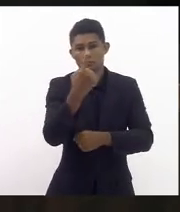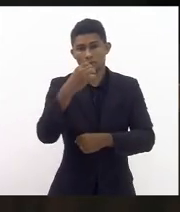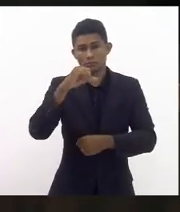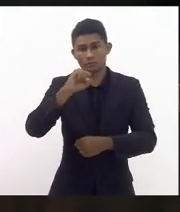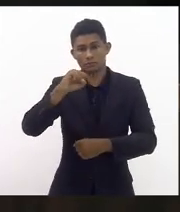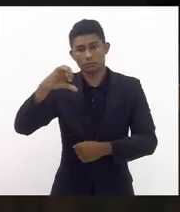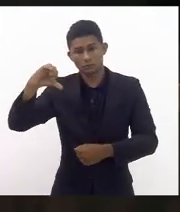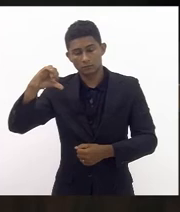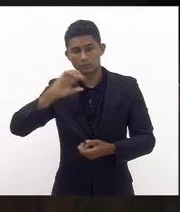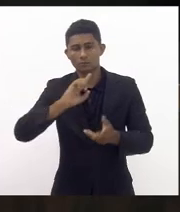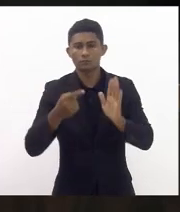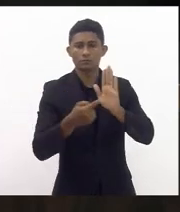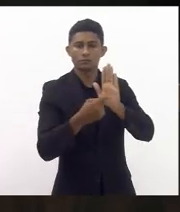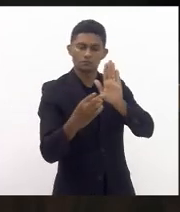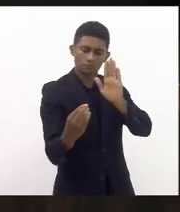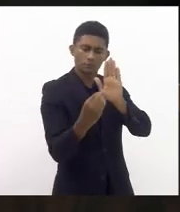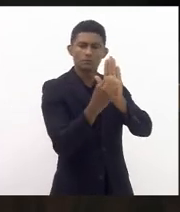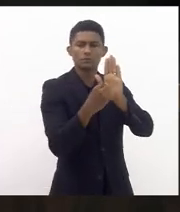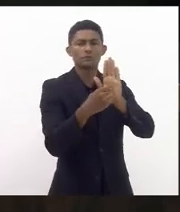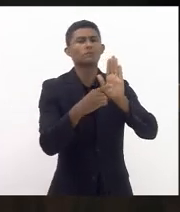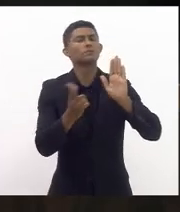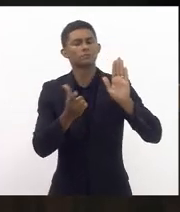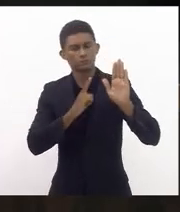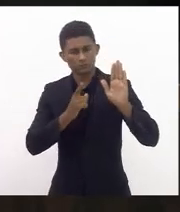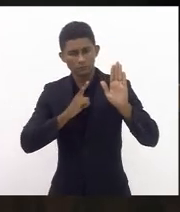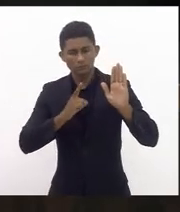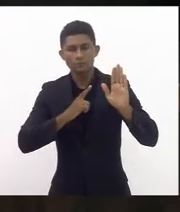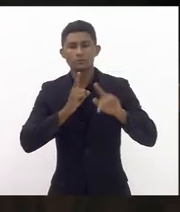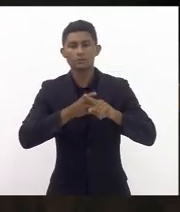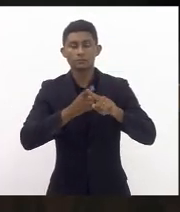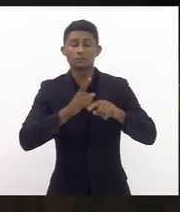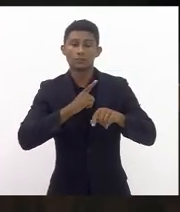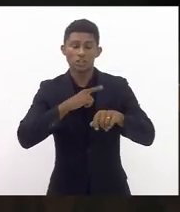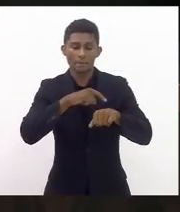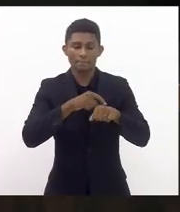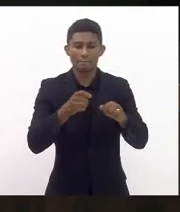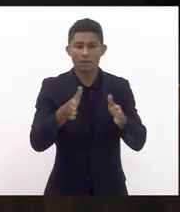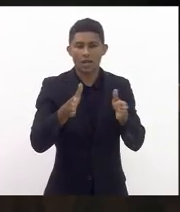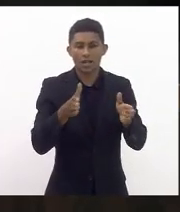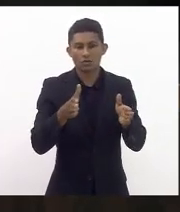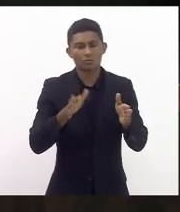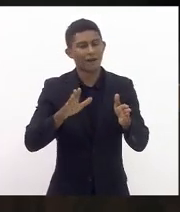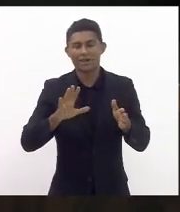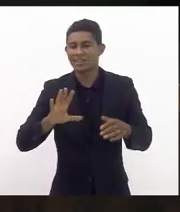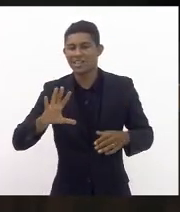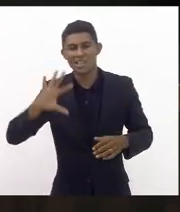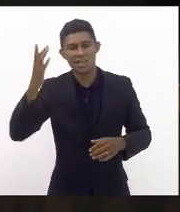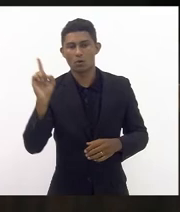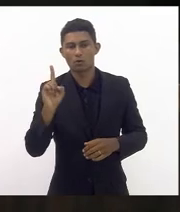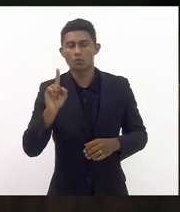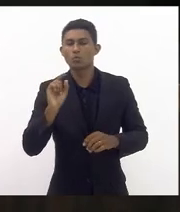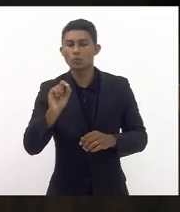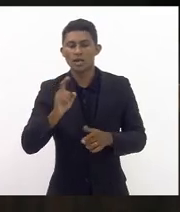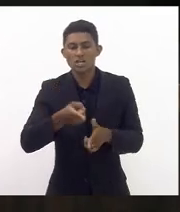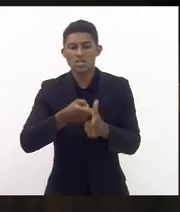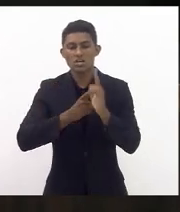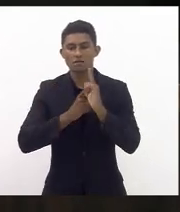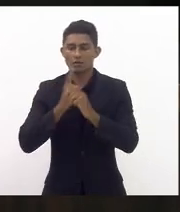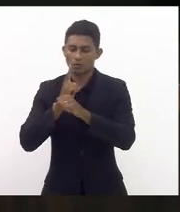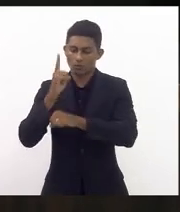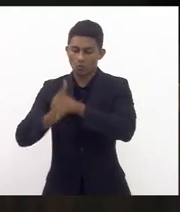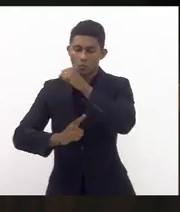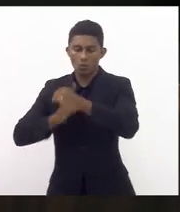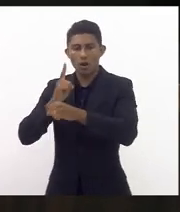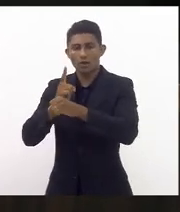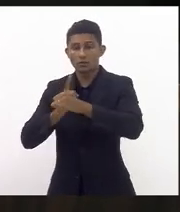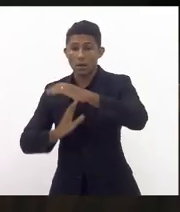prevê, ou previa, né, porque deu prazo e não aconteceu, a consolidação da dívida em até um ano, e